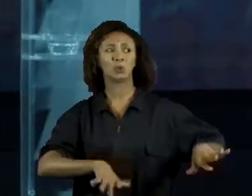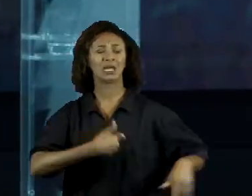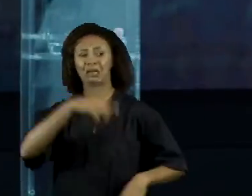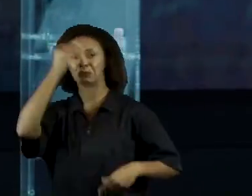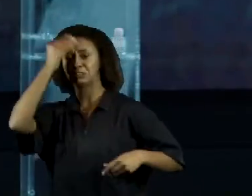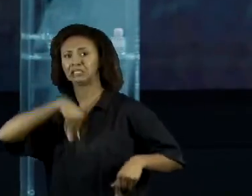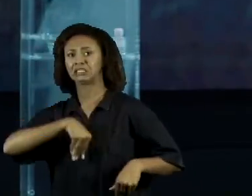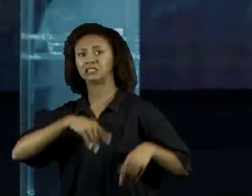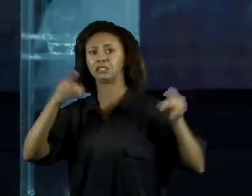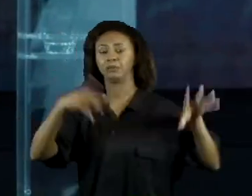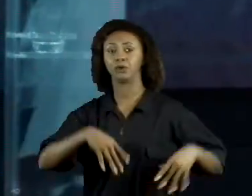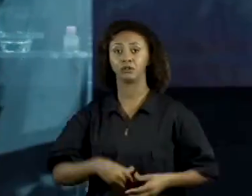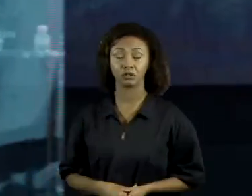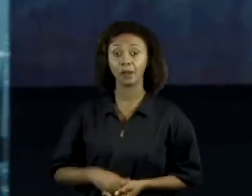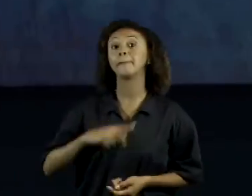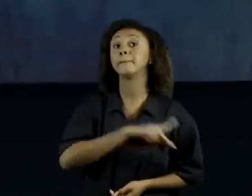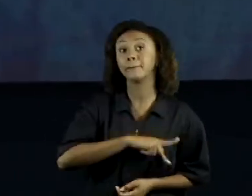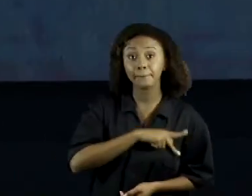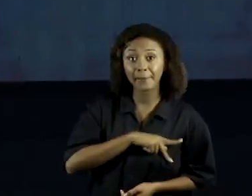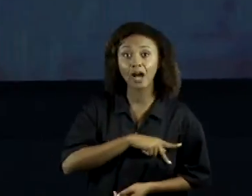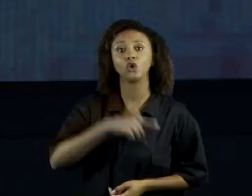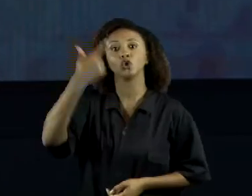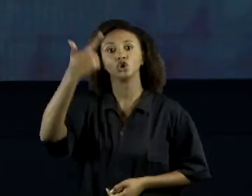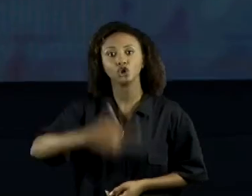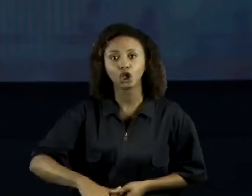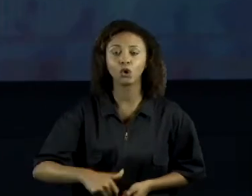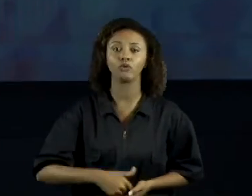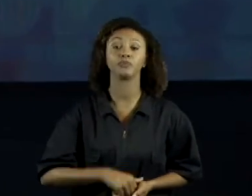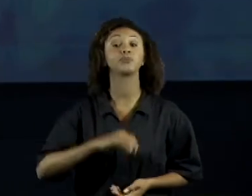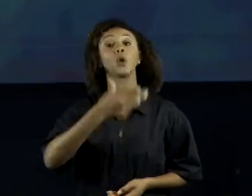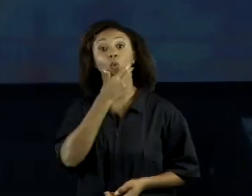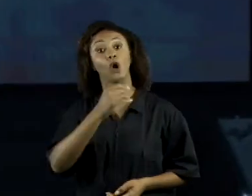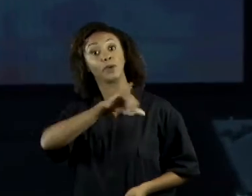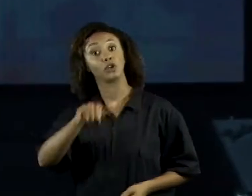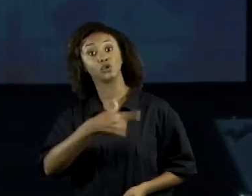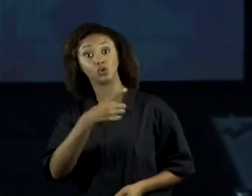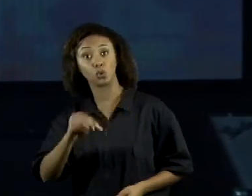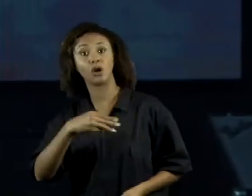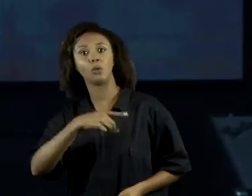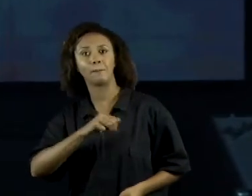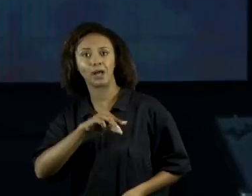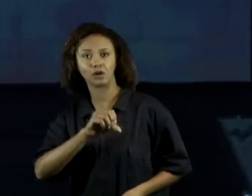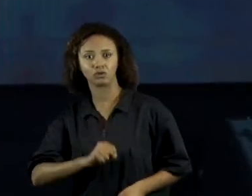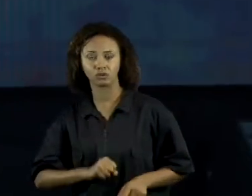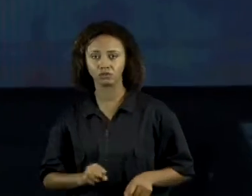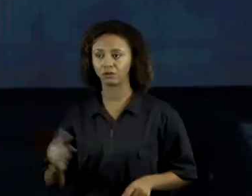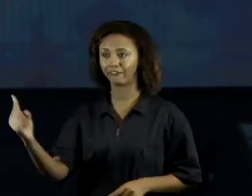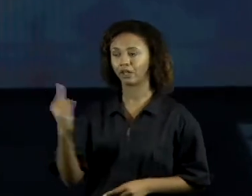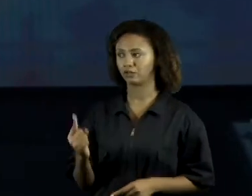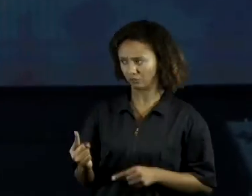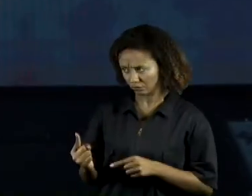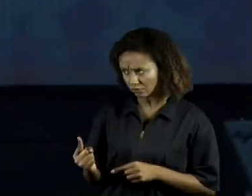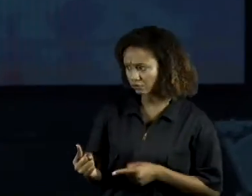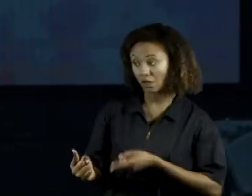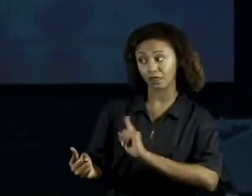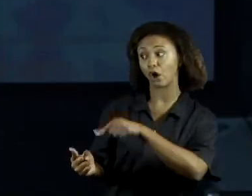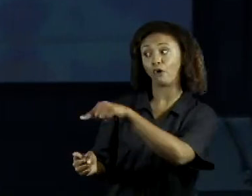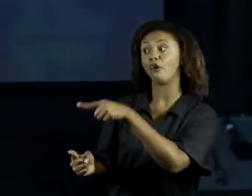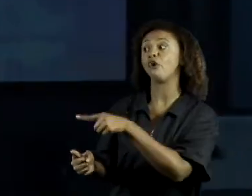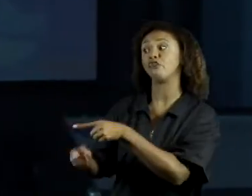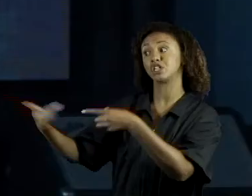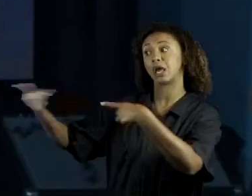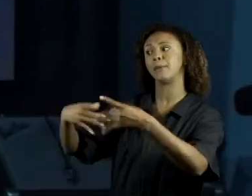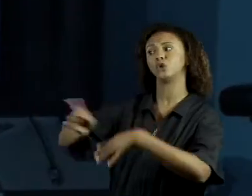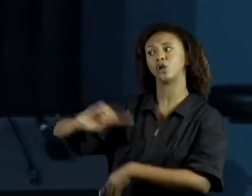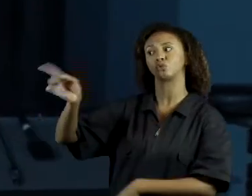Quando Paulo iniciou a segunda viagem, veio lá o João Marcos. Ele falou, não, você aqui não, você é desertor.